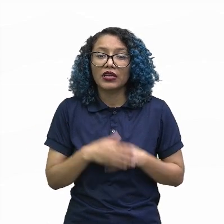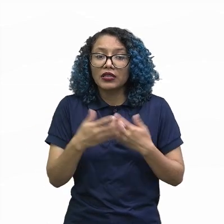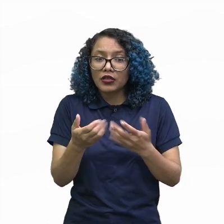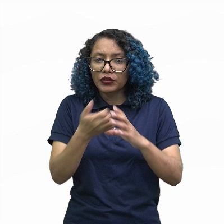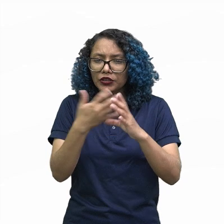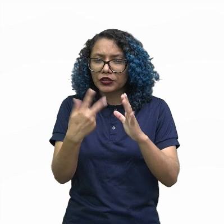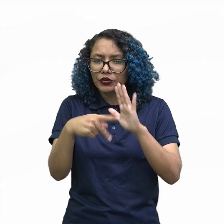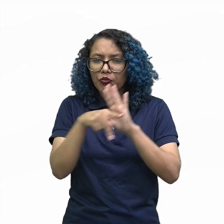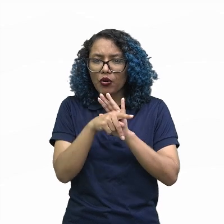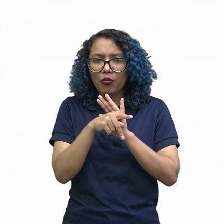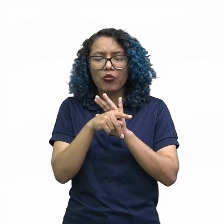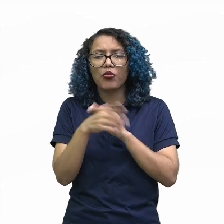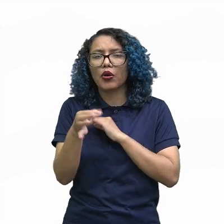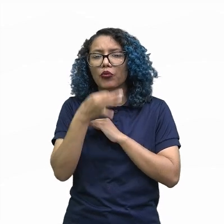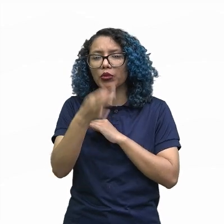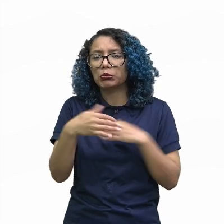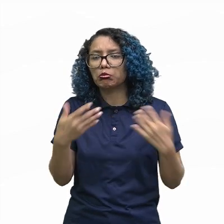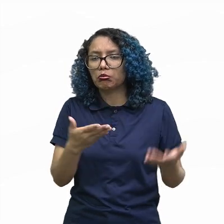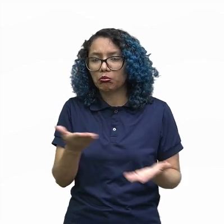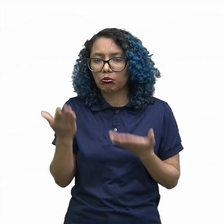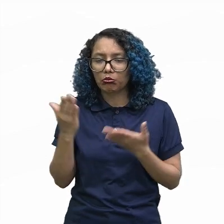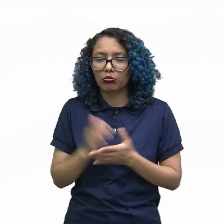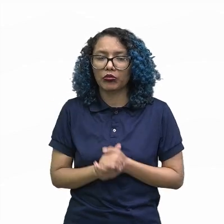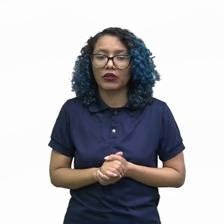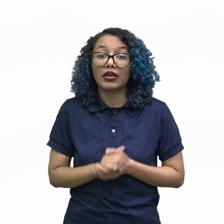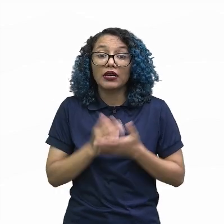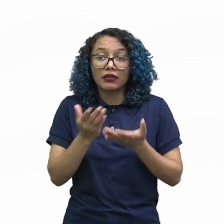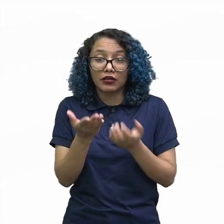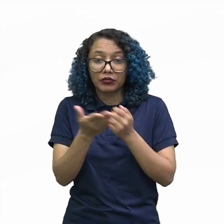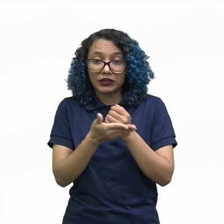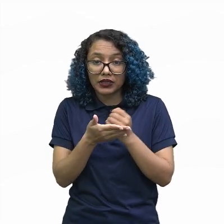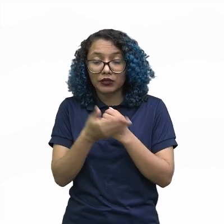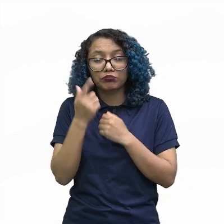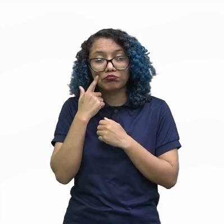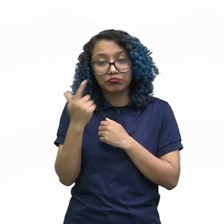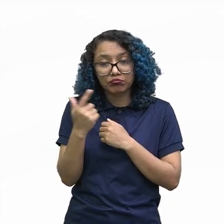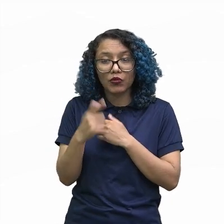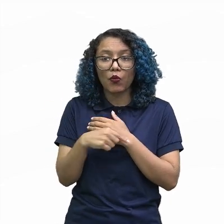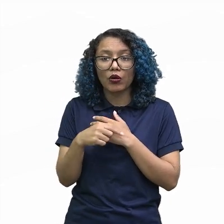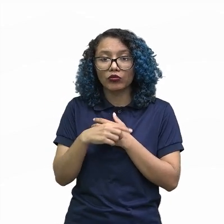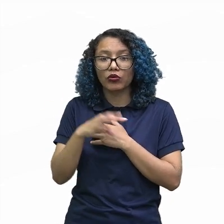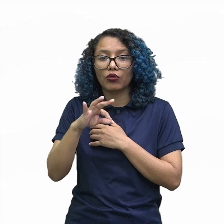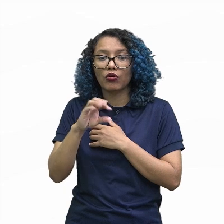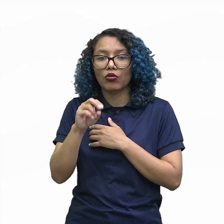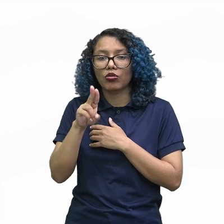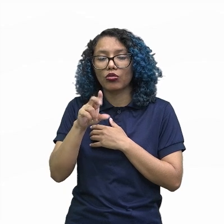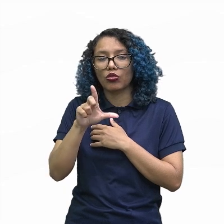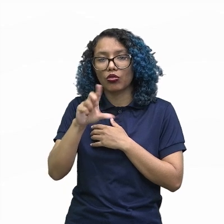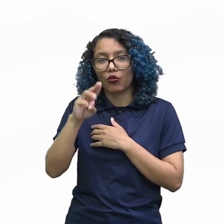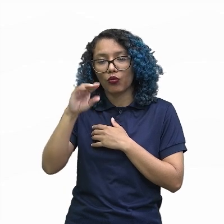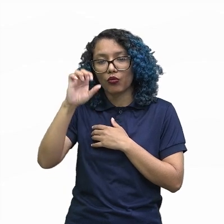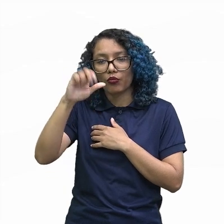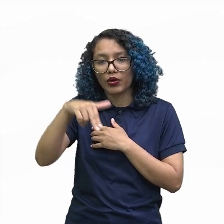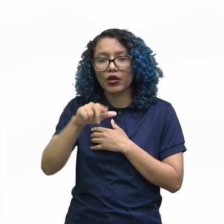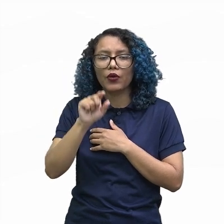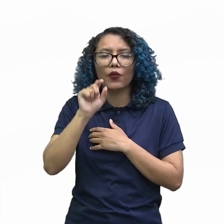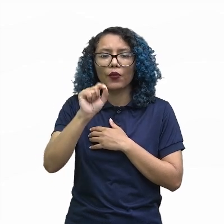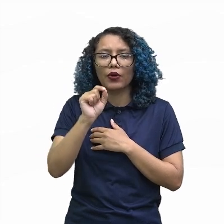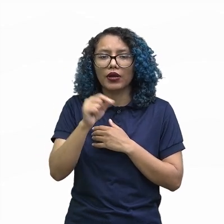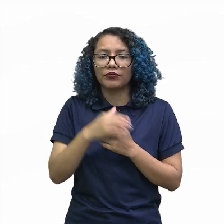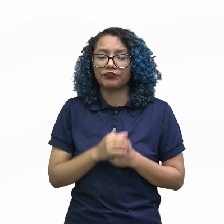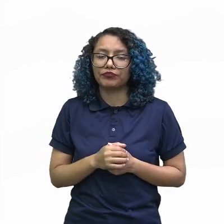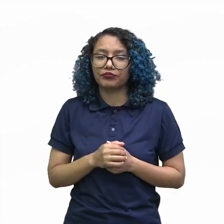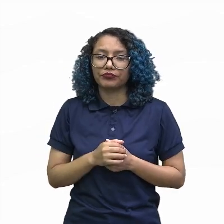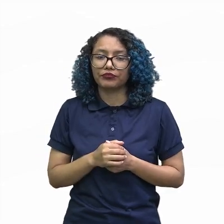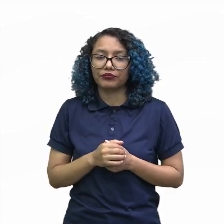argumento. Então, nós elencamos aqui para vocês, observem. Segundo esse autor aí, olha só, segundo o modelo de Toulmin, os elementos que